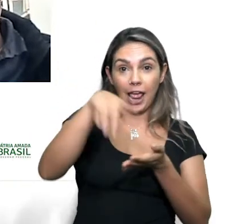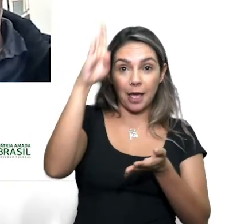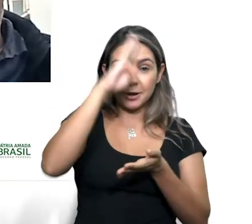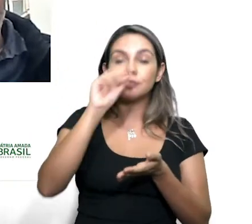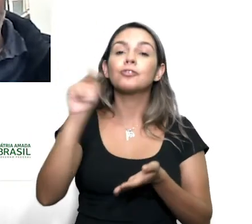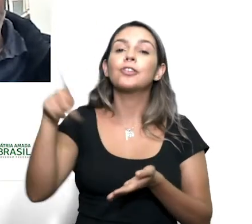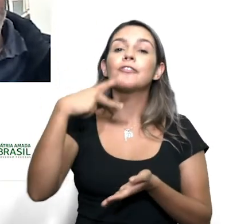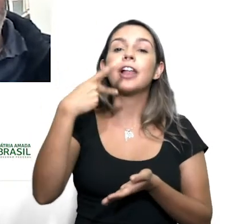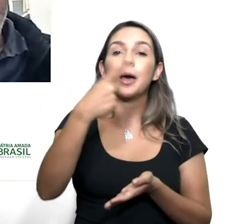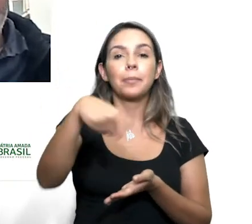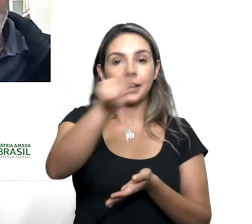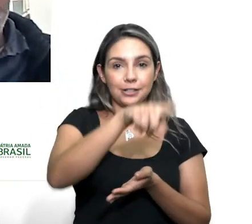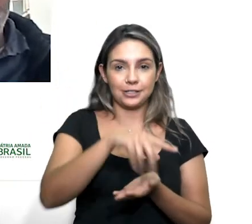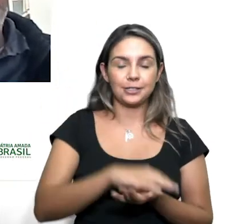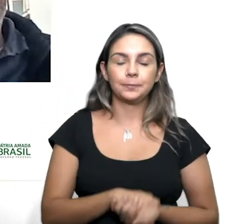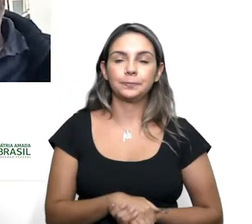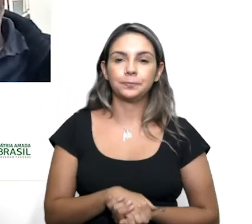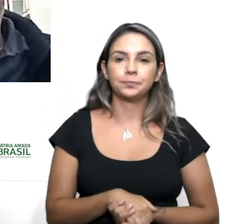brasileiros?